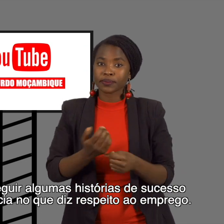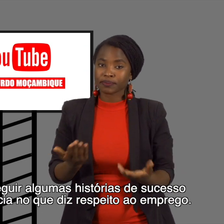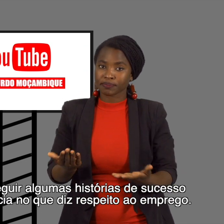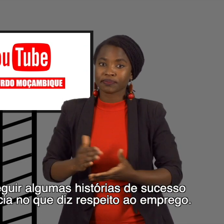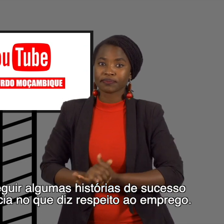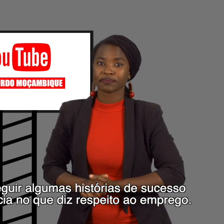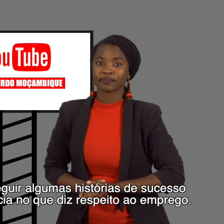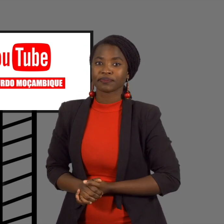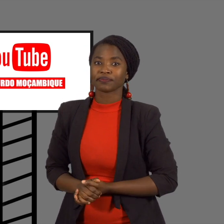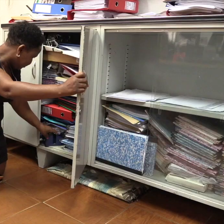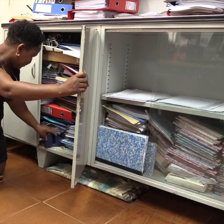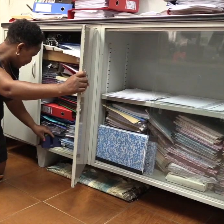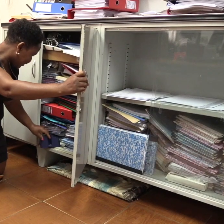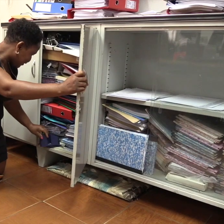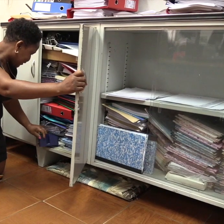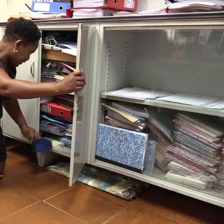emprego.